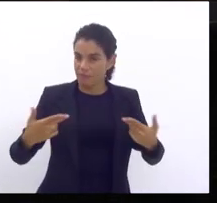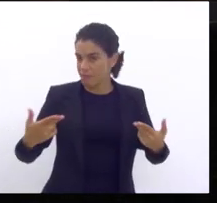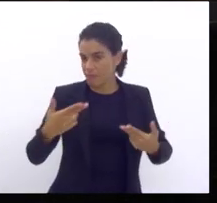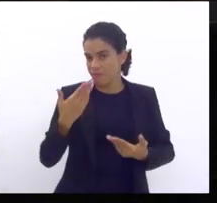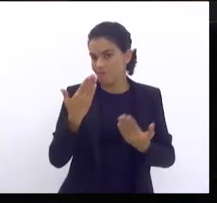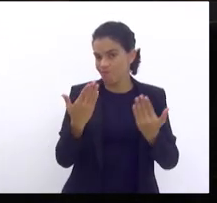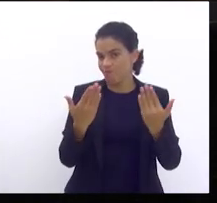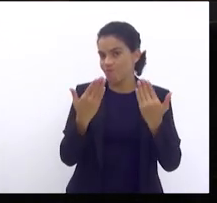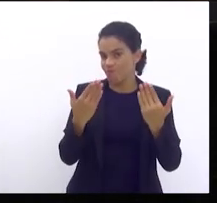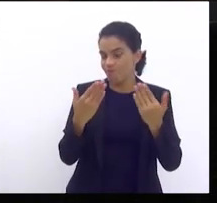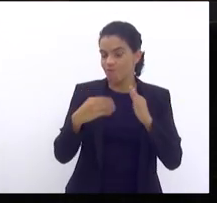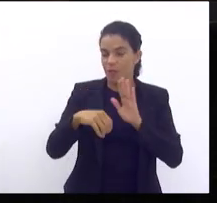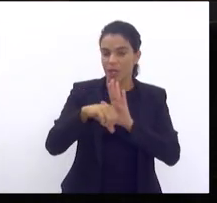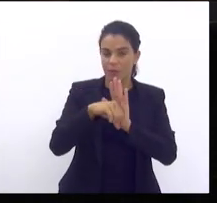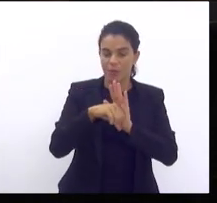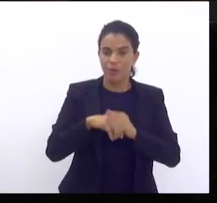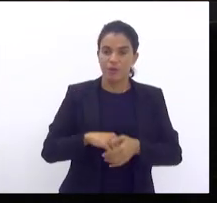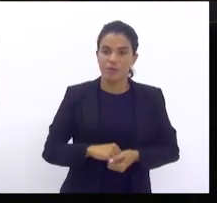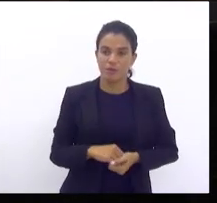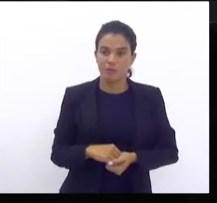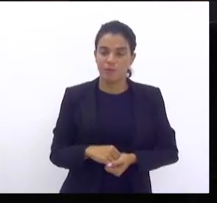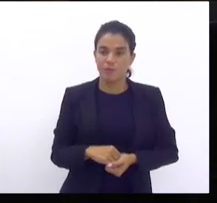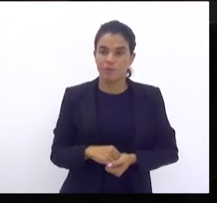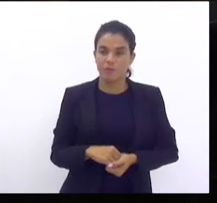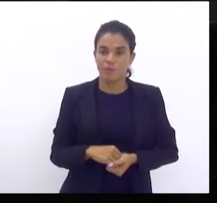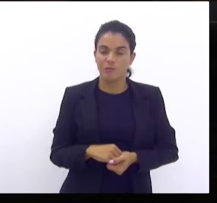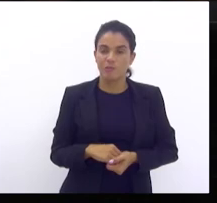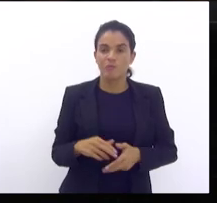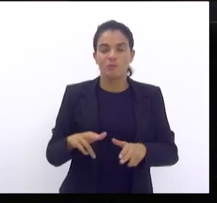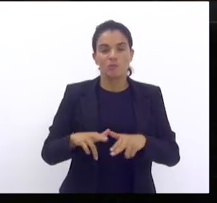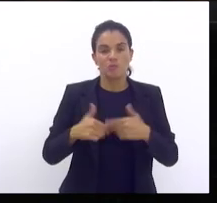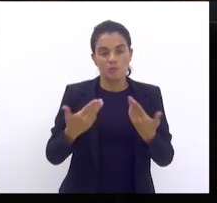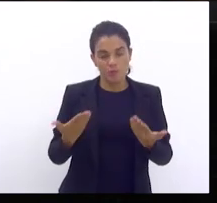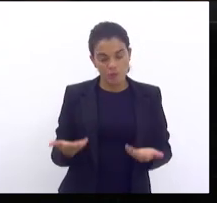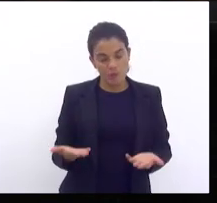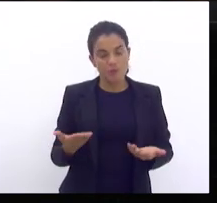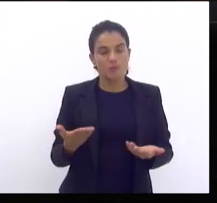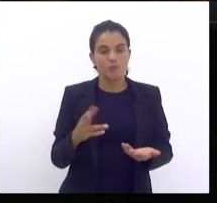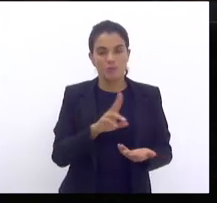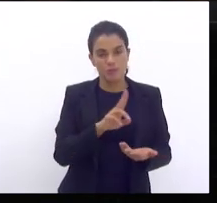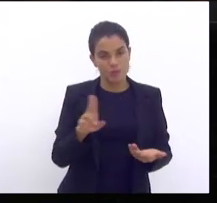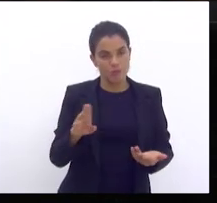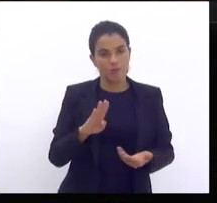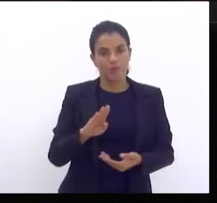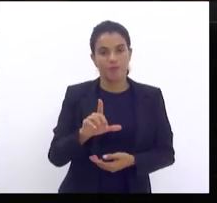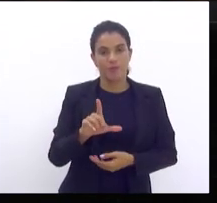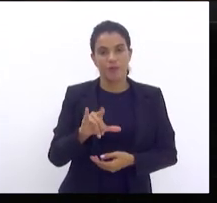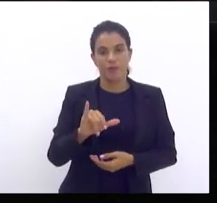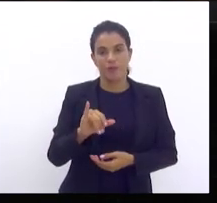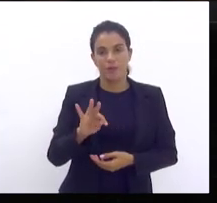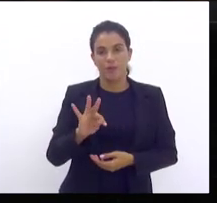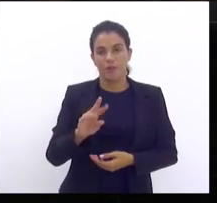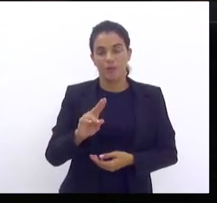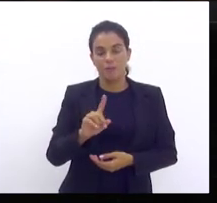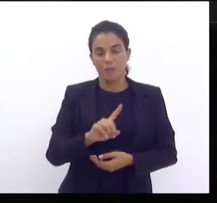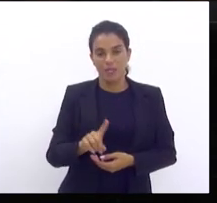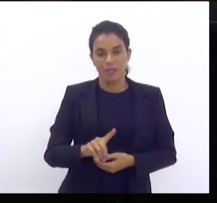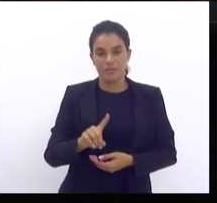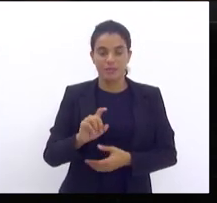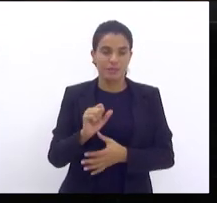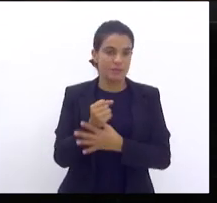origem criminosa para isso é a Blit de segurança agora no Rio de Janeiro em